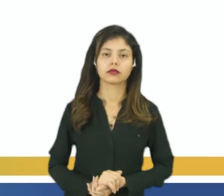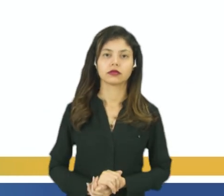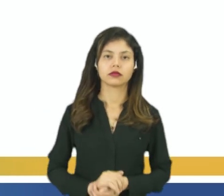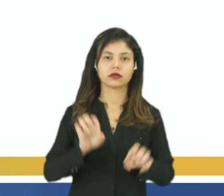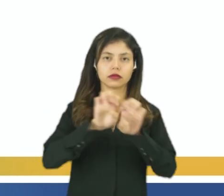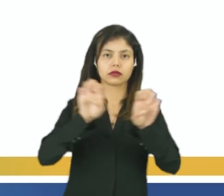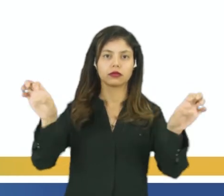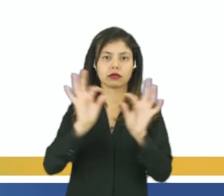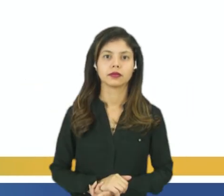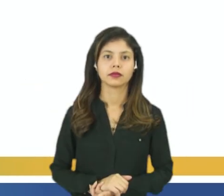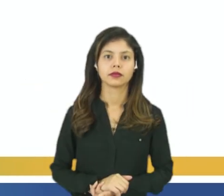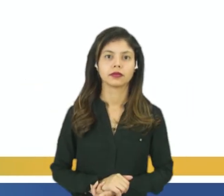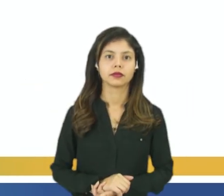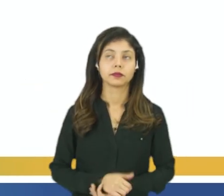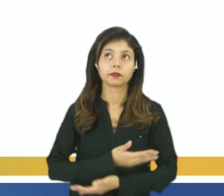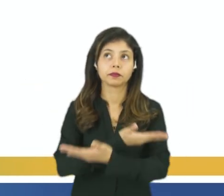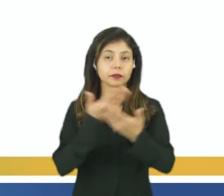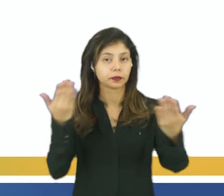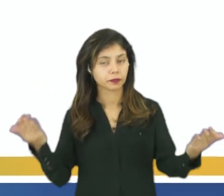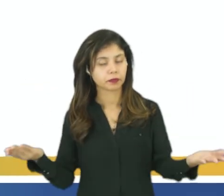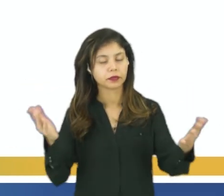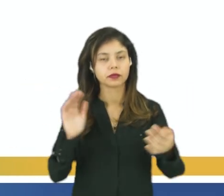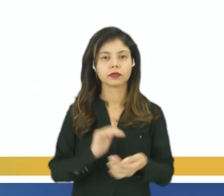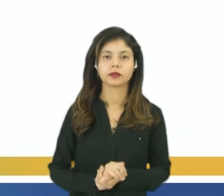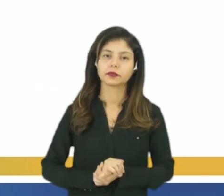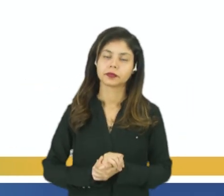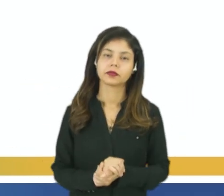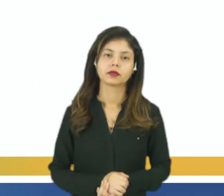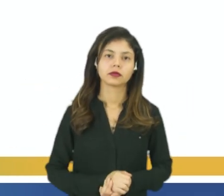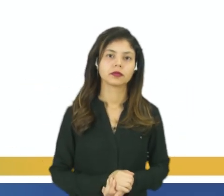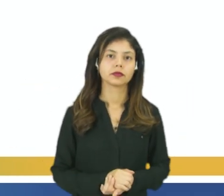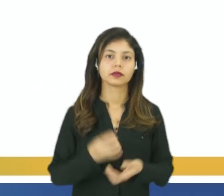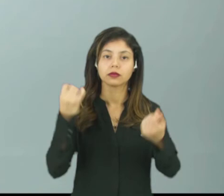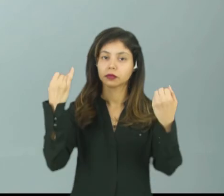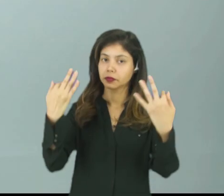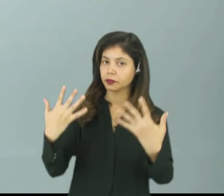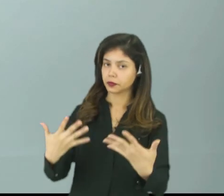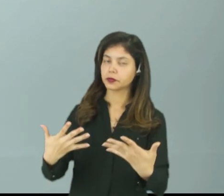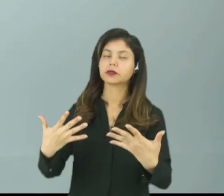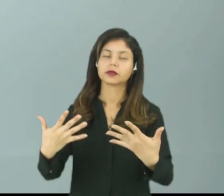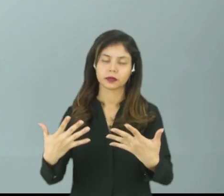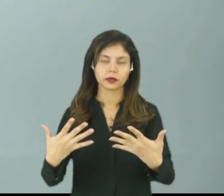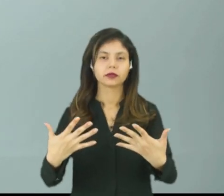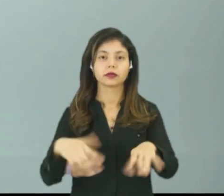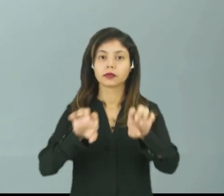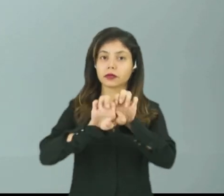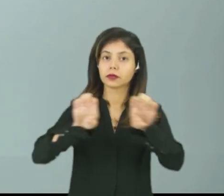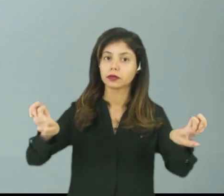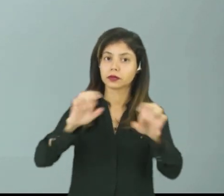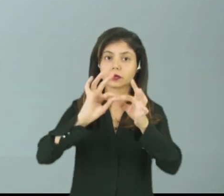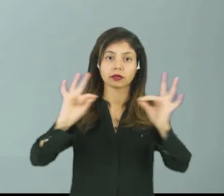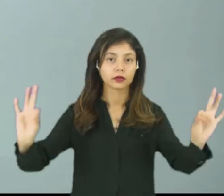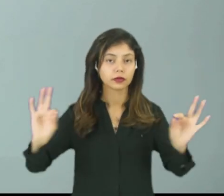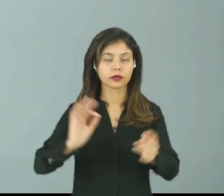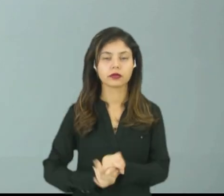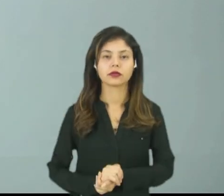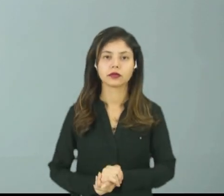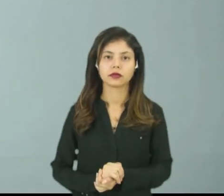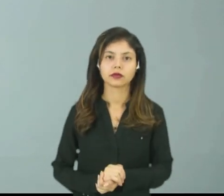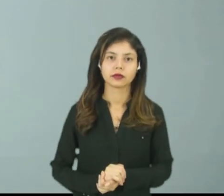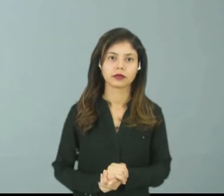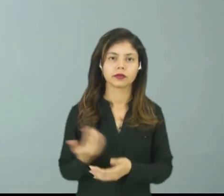uma equação linear. Pessoal, essa foi a definição de equação linear, e aí nós